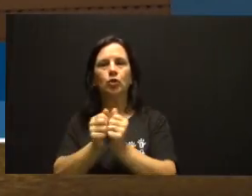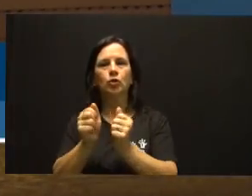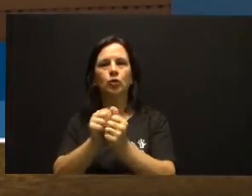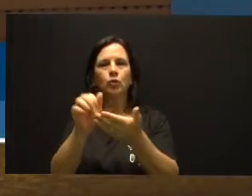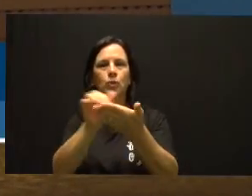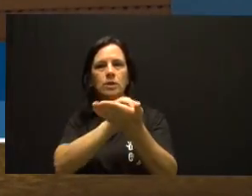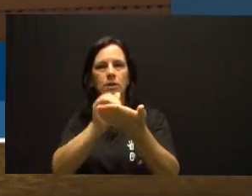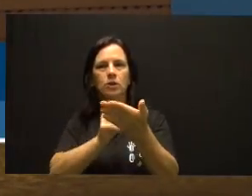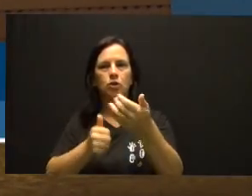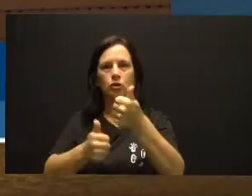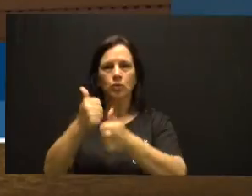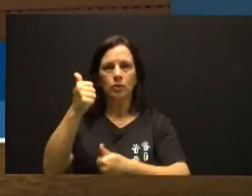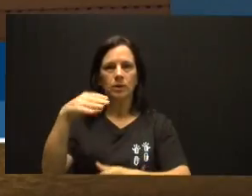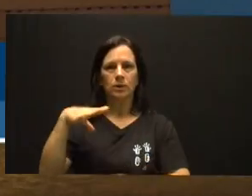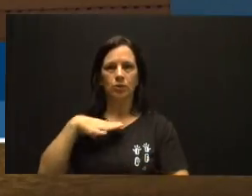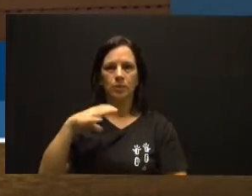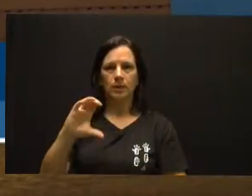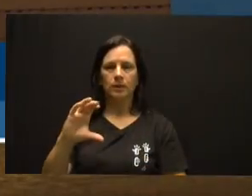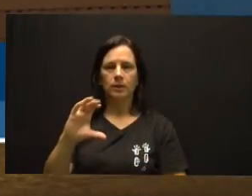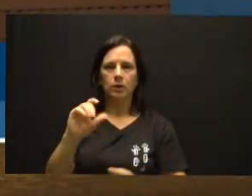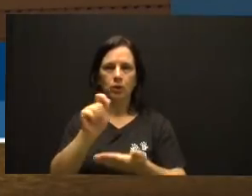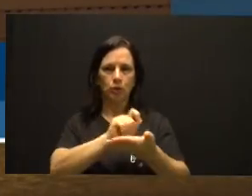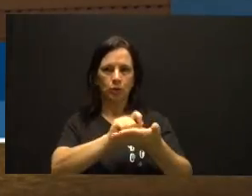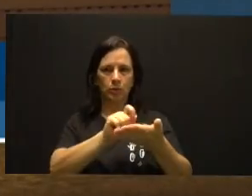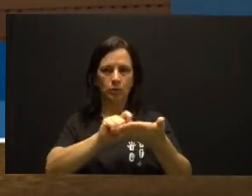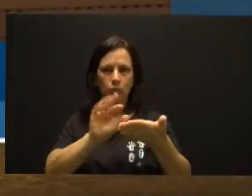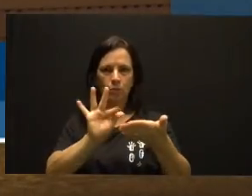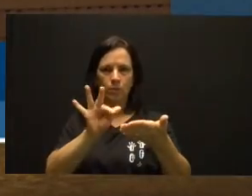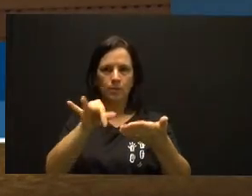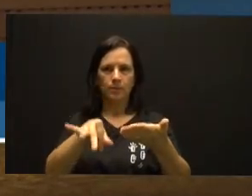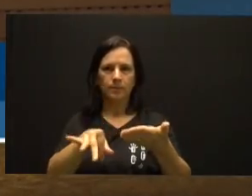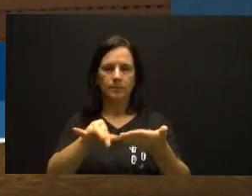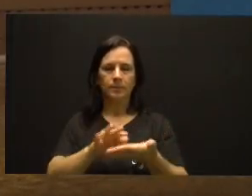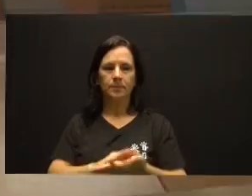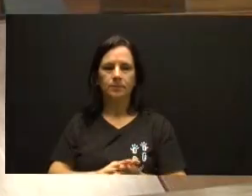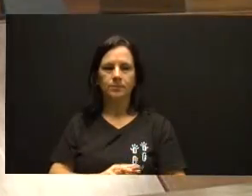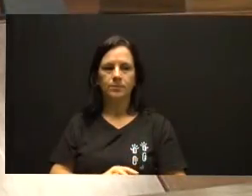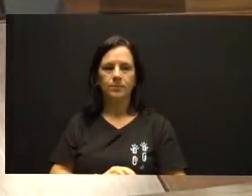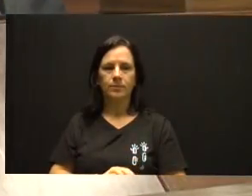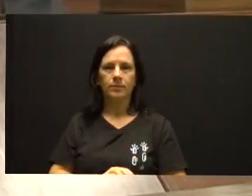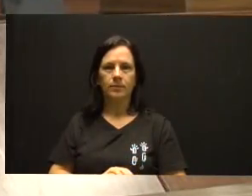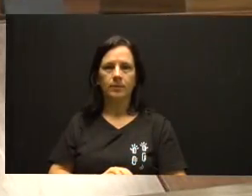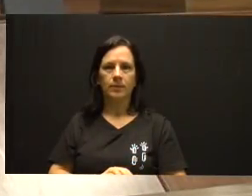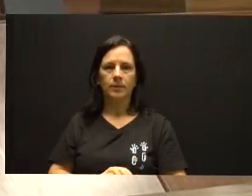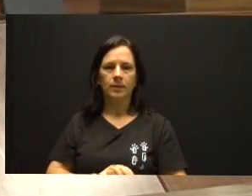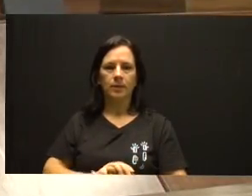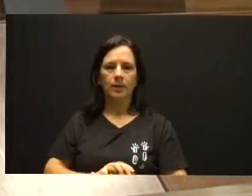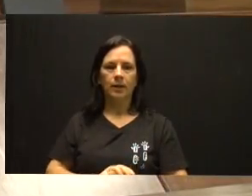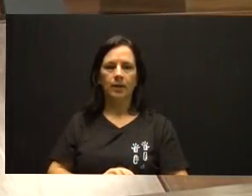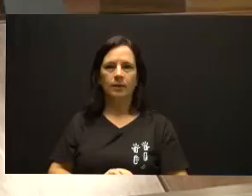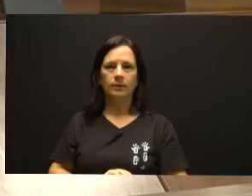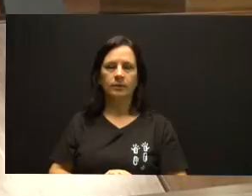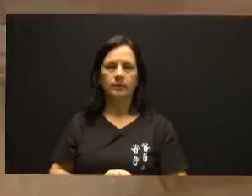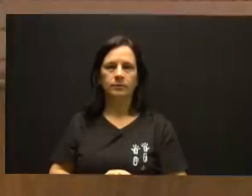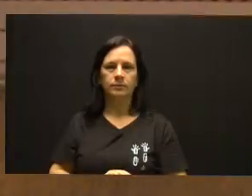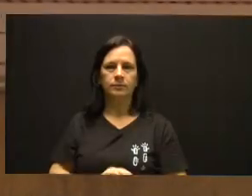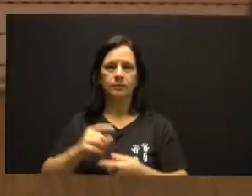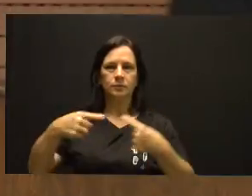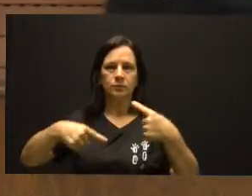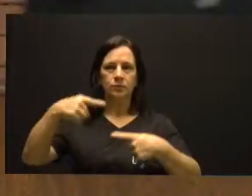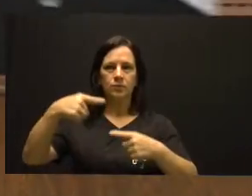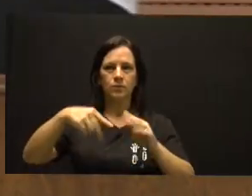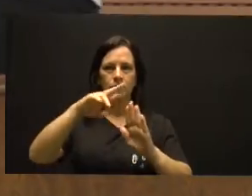de Esporte e Lazer do município. Sala Dona Helena Melete Cunha. Em discussão, requerimento. Com a